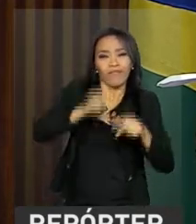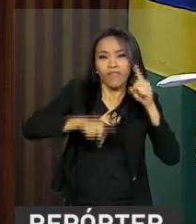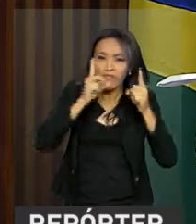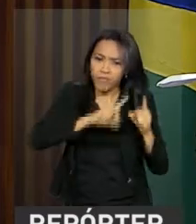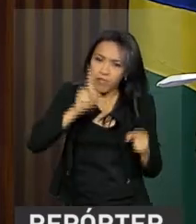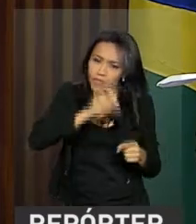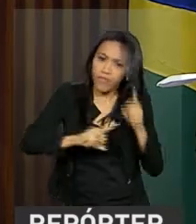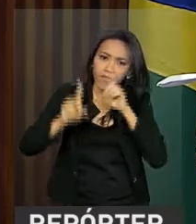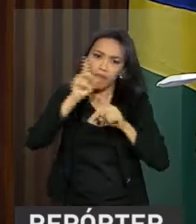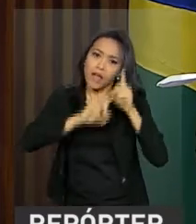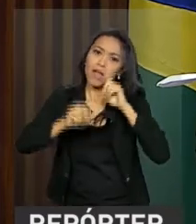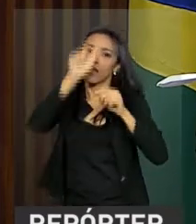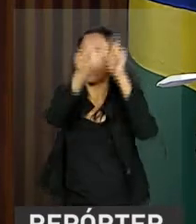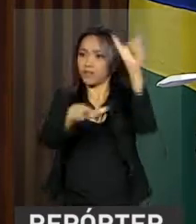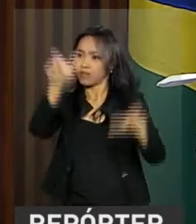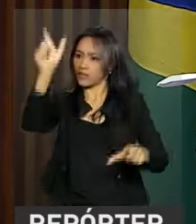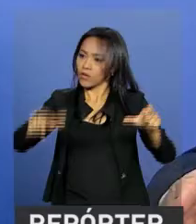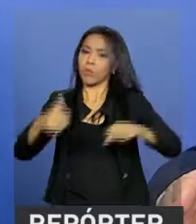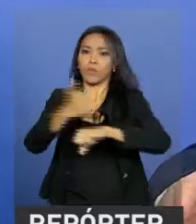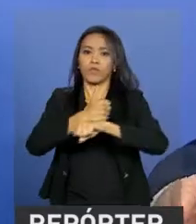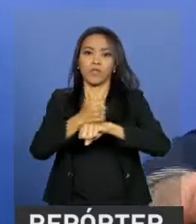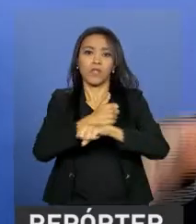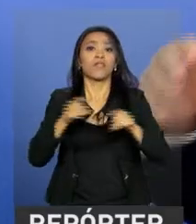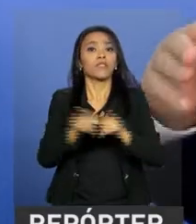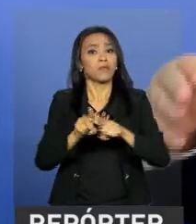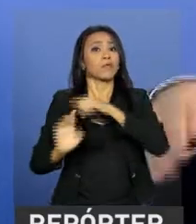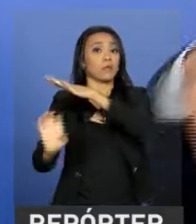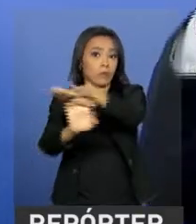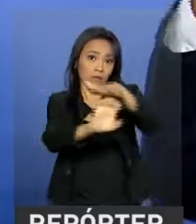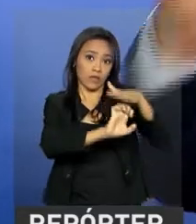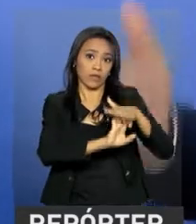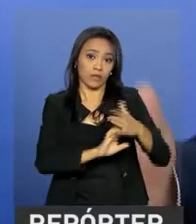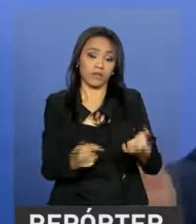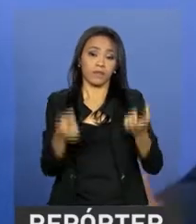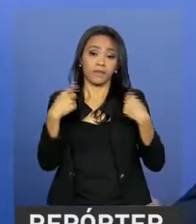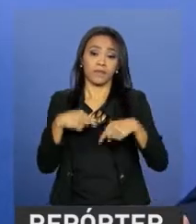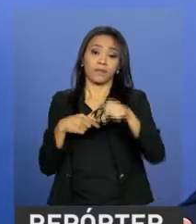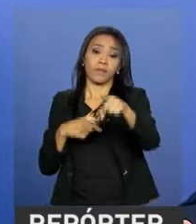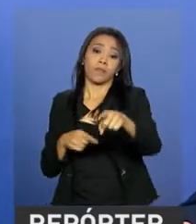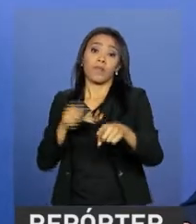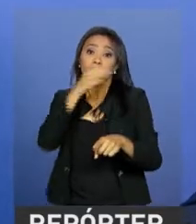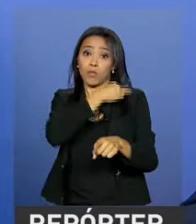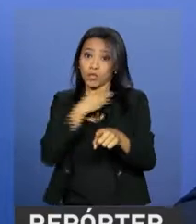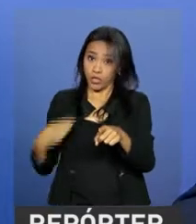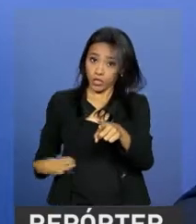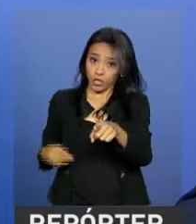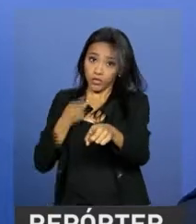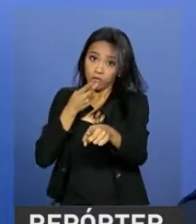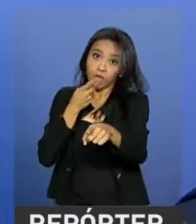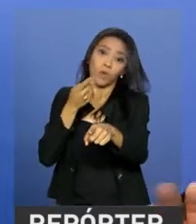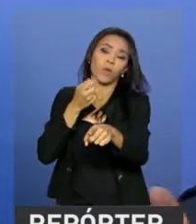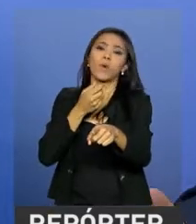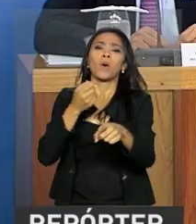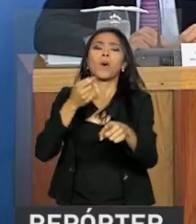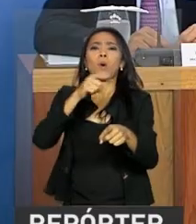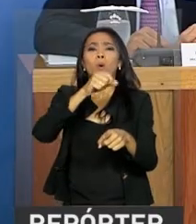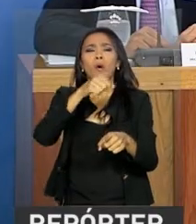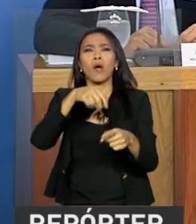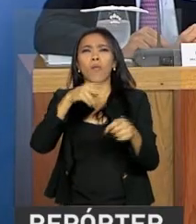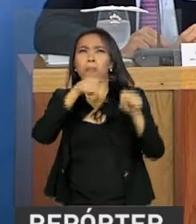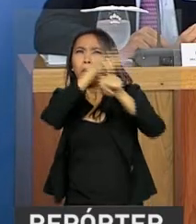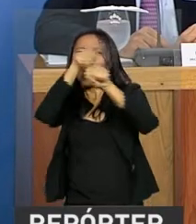pouquíssimas empresas segundo o ministro para imaginem um país suspendeu a importação da carne brasileira